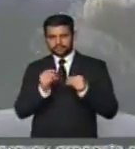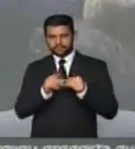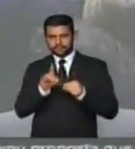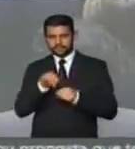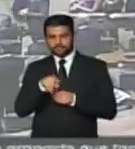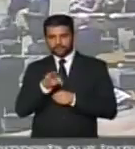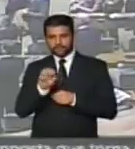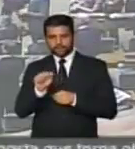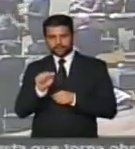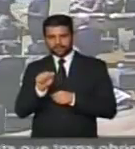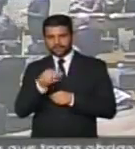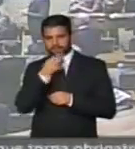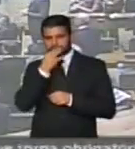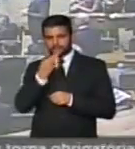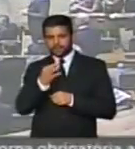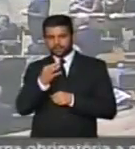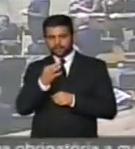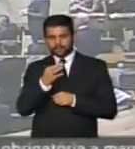o Democratas